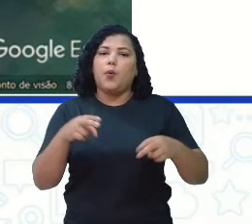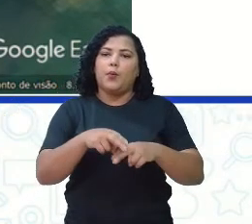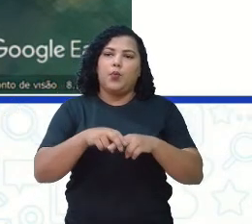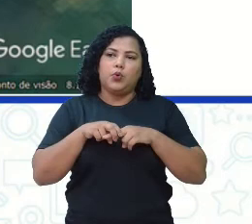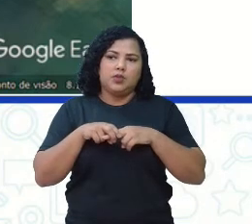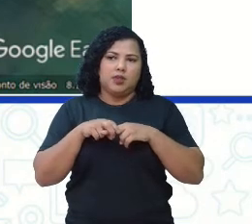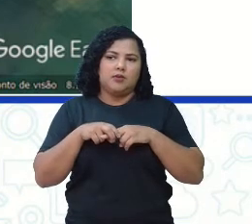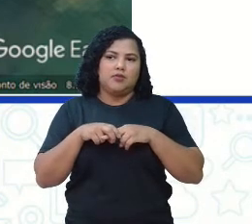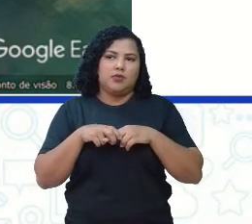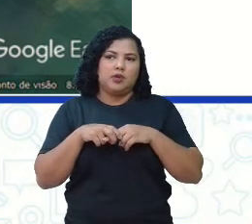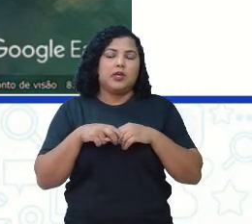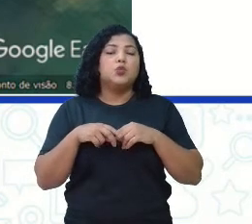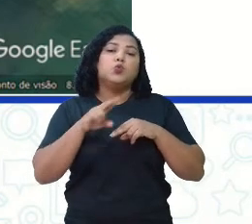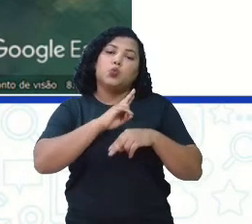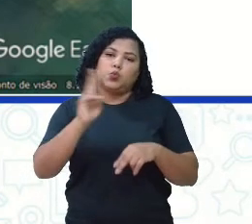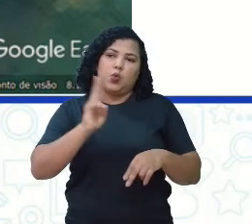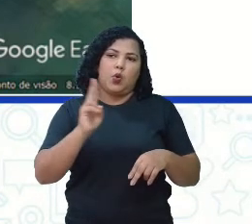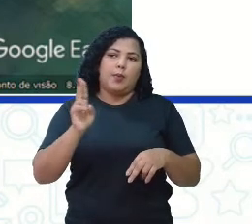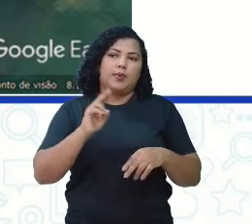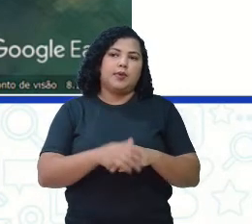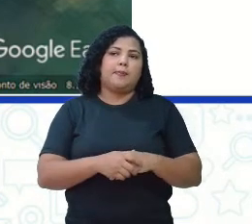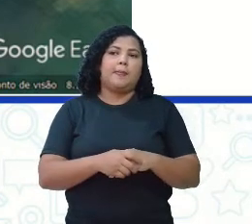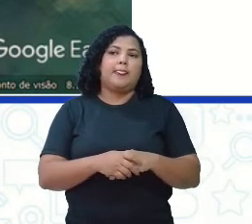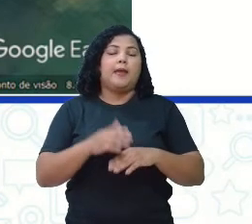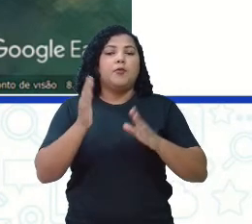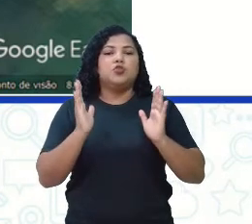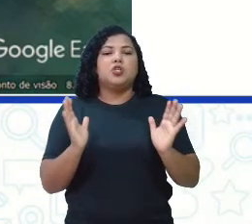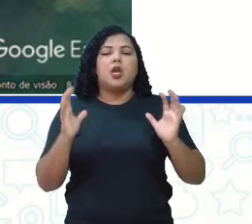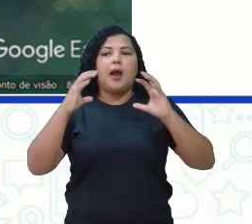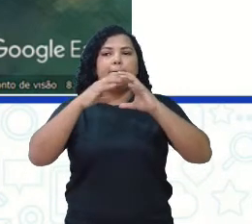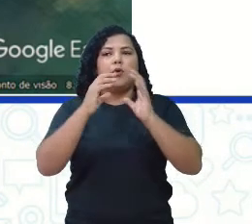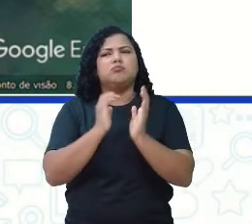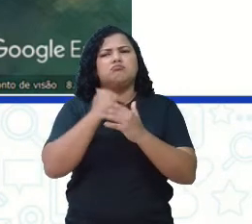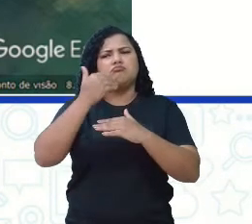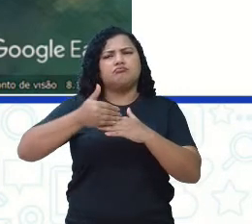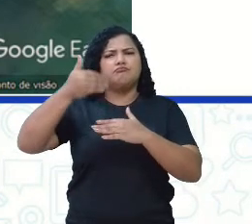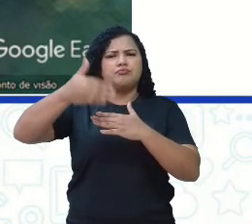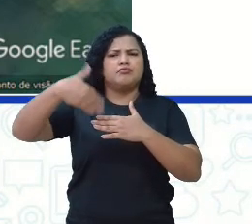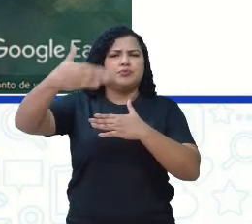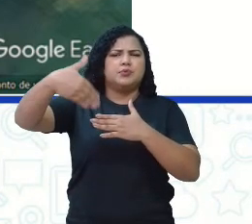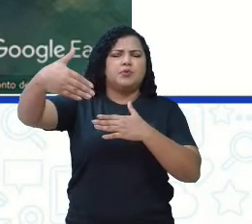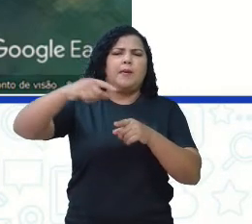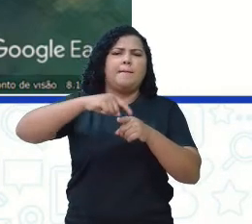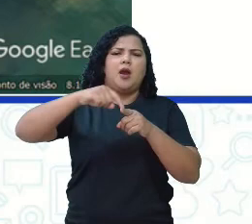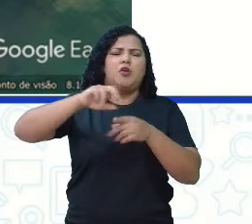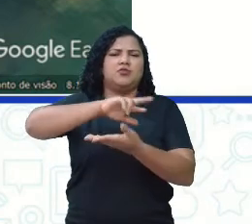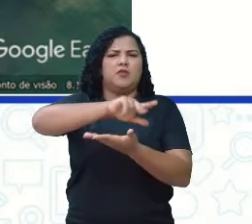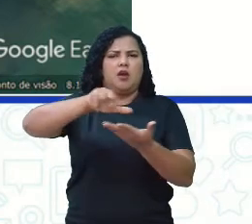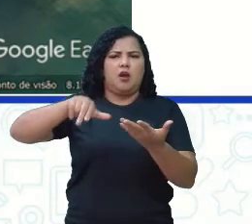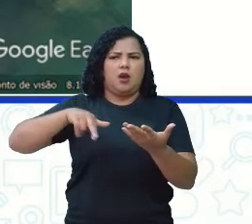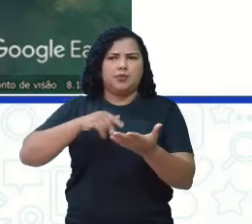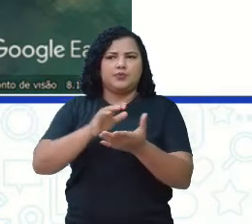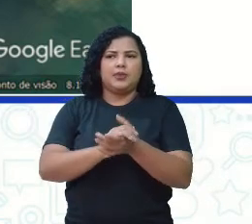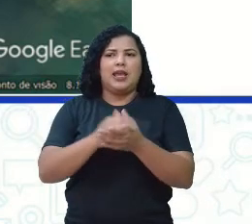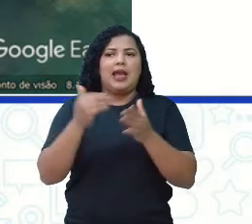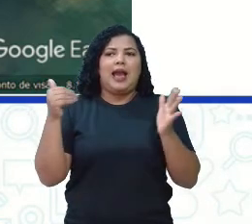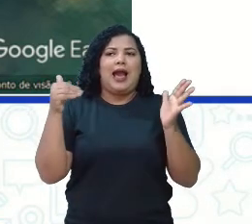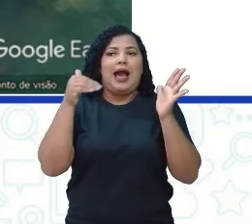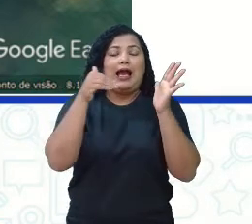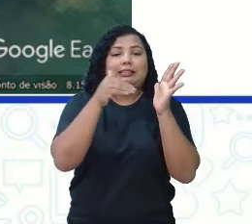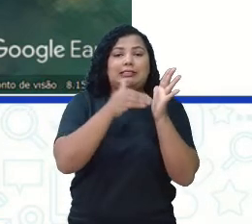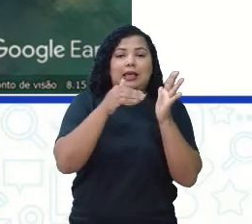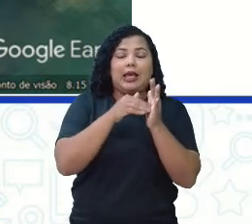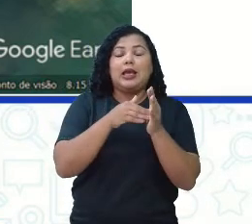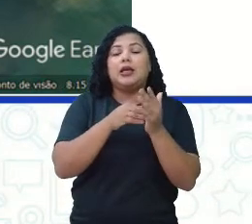da Praça do Entroncamento. Tem a Ponte da Uchoa e por aí vai, né? Jaqueira, Santana, Parnamirim, Casa Forte, Monteiro, Apipucos até